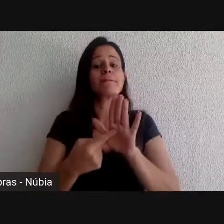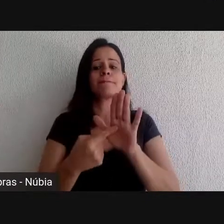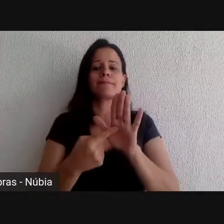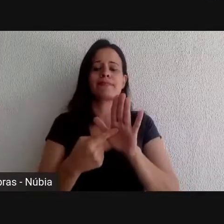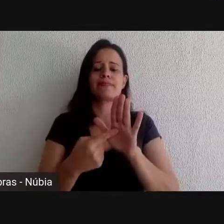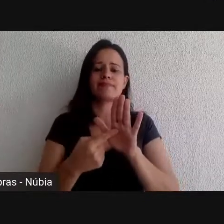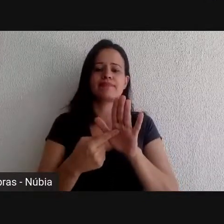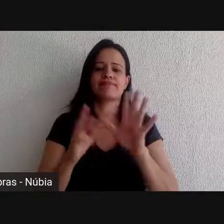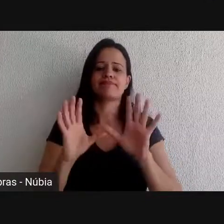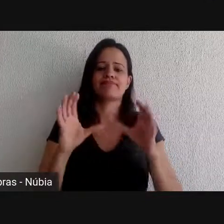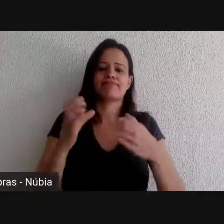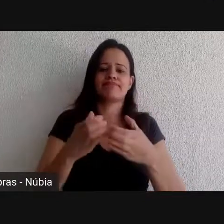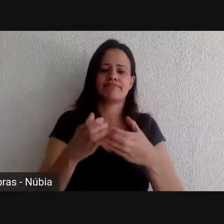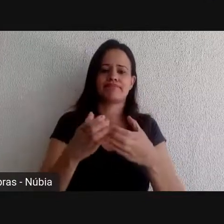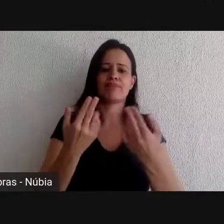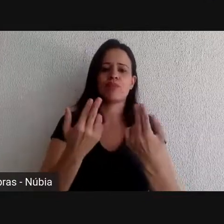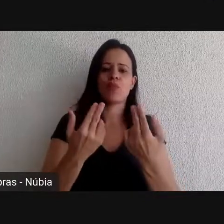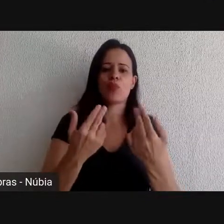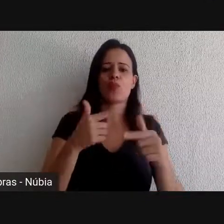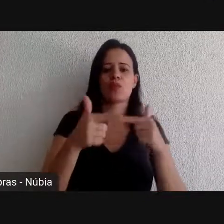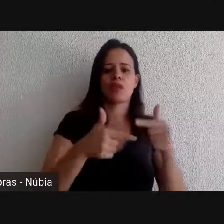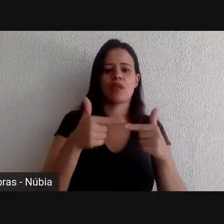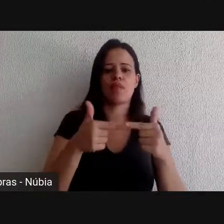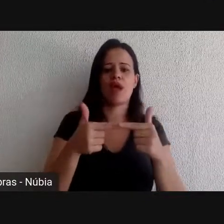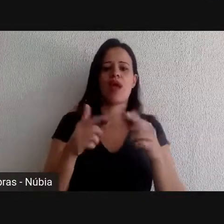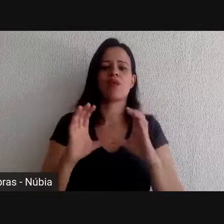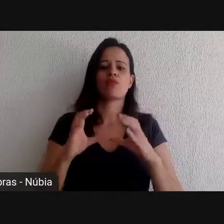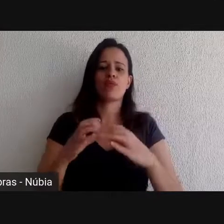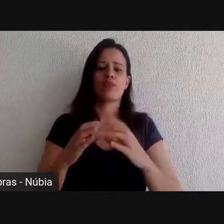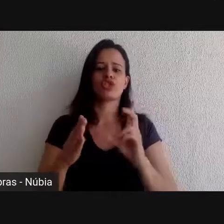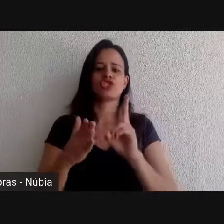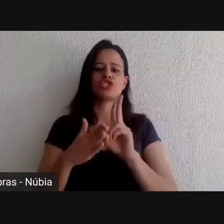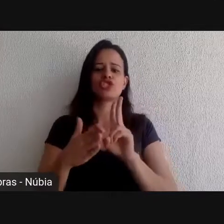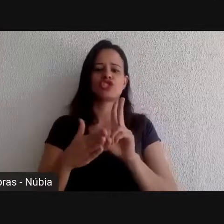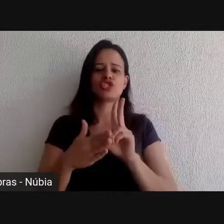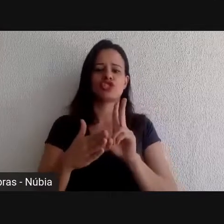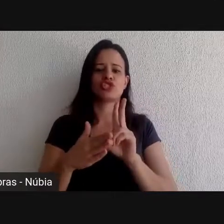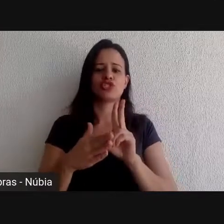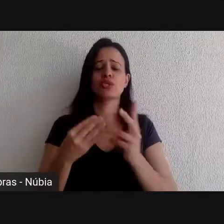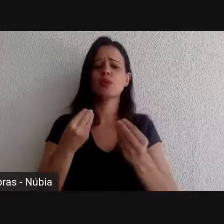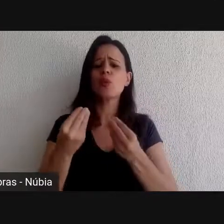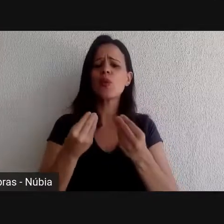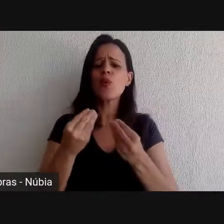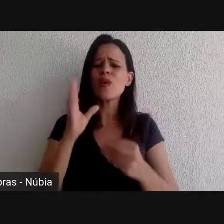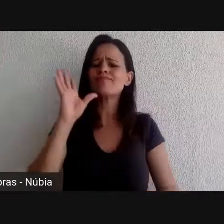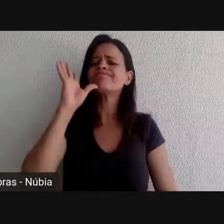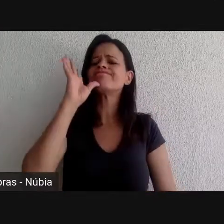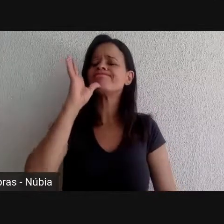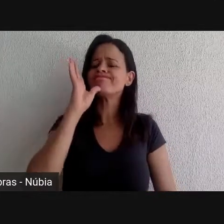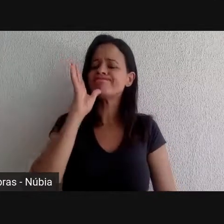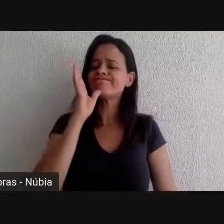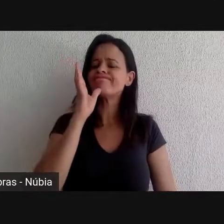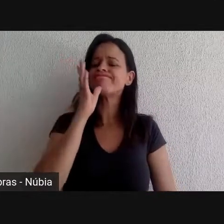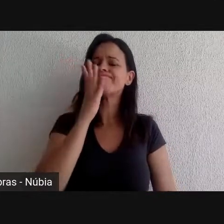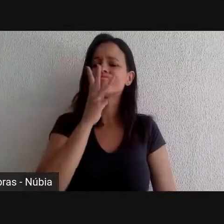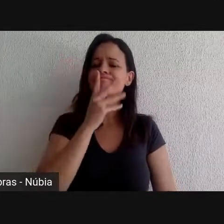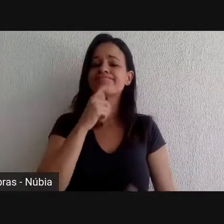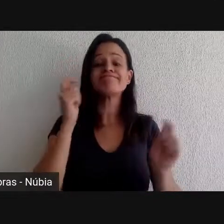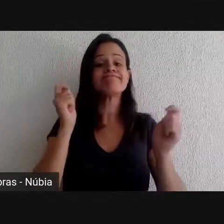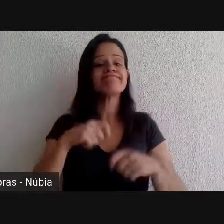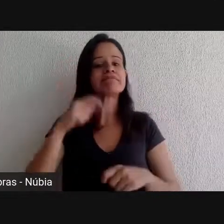assim como o plano de trabalho do componente indígena. E alguns exemplos de como isso pode demorar, por vezes o empreendimento